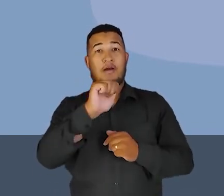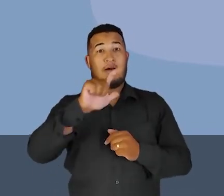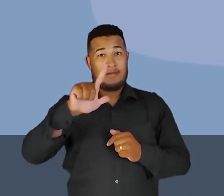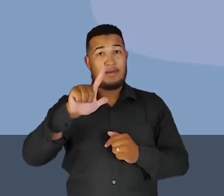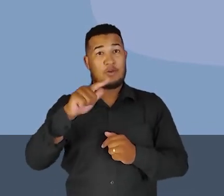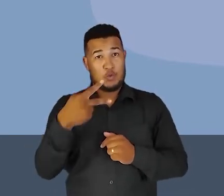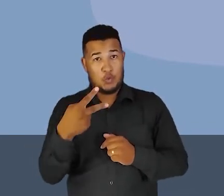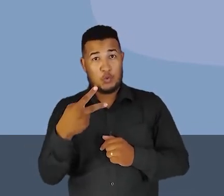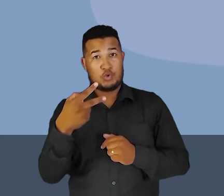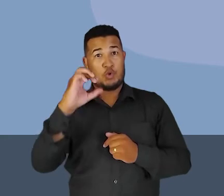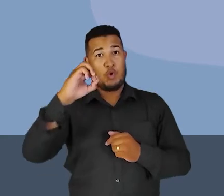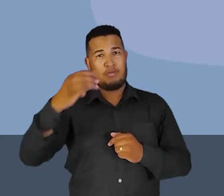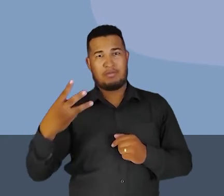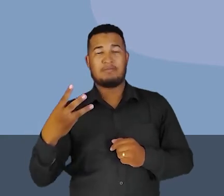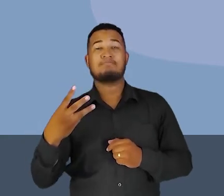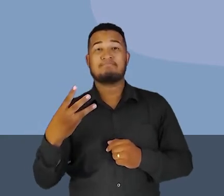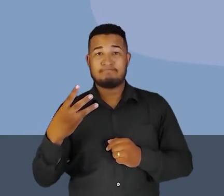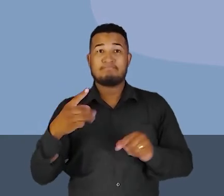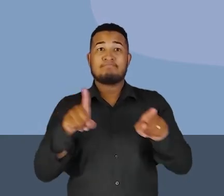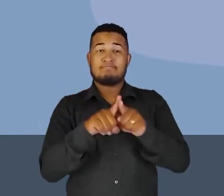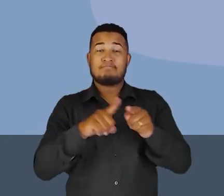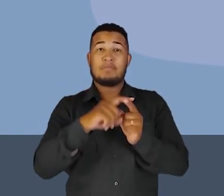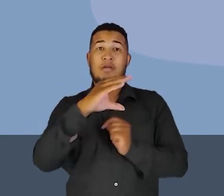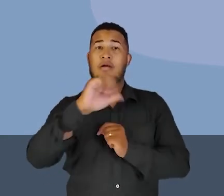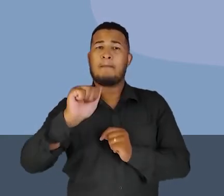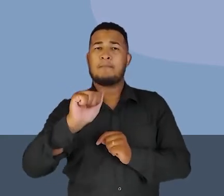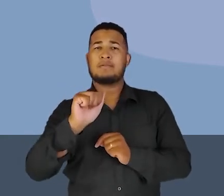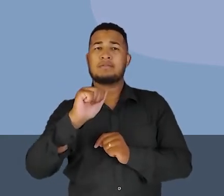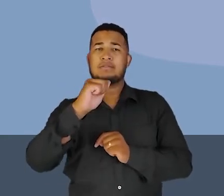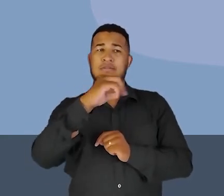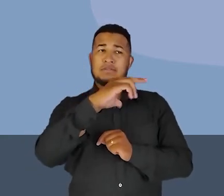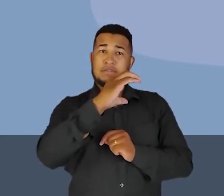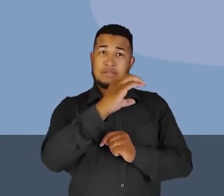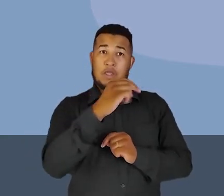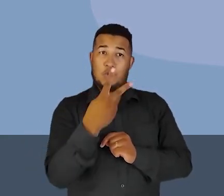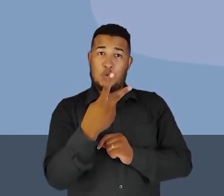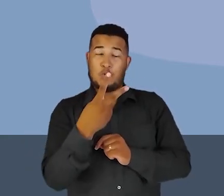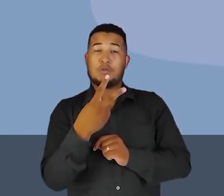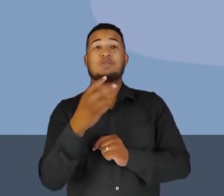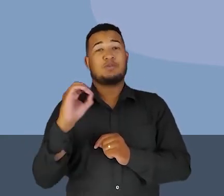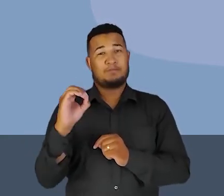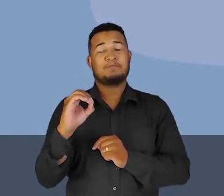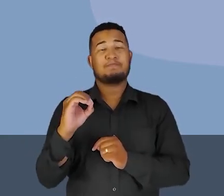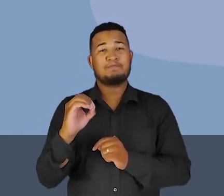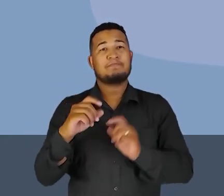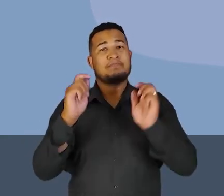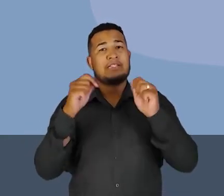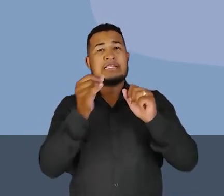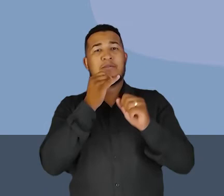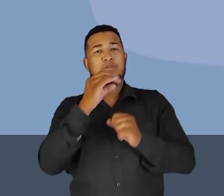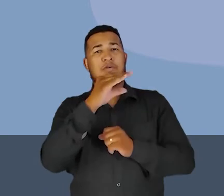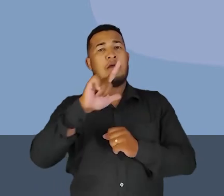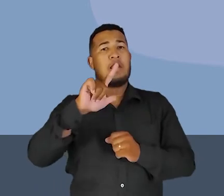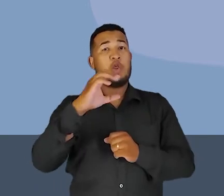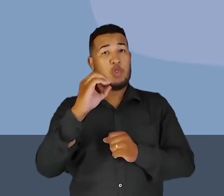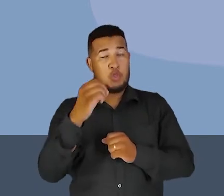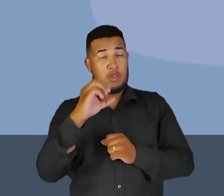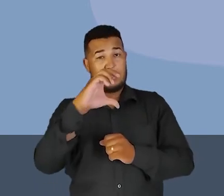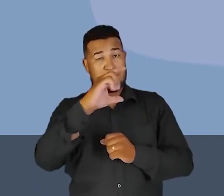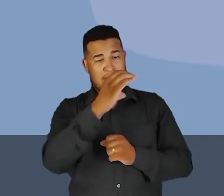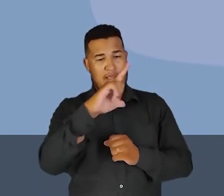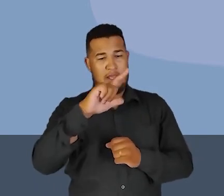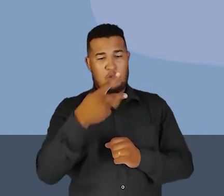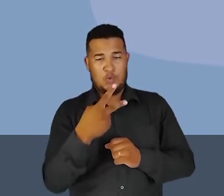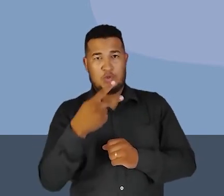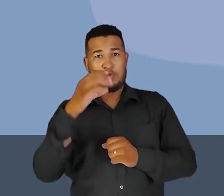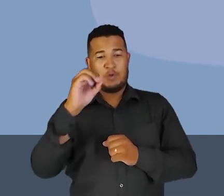Al2O3. Carbono, C2O4 vai virar CO2. Com cloro, Cl2O5. Com enxofre,